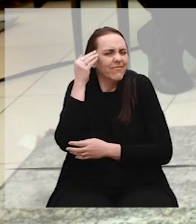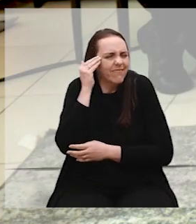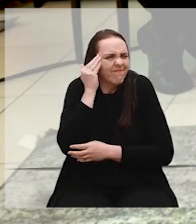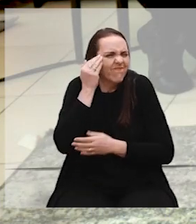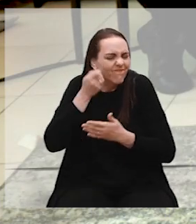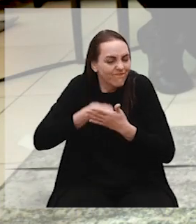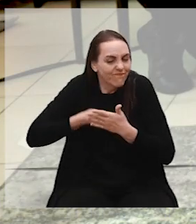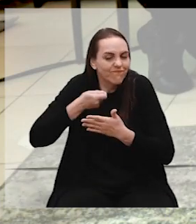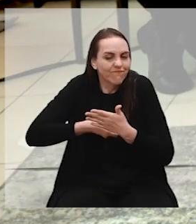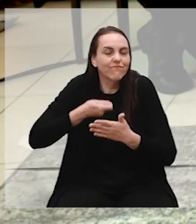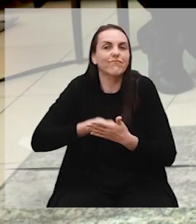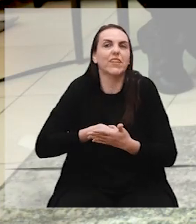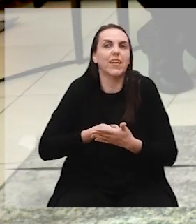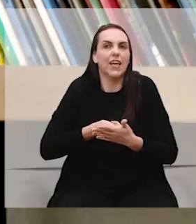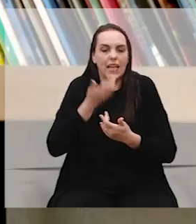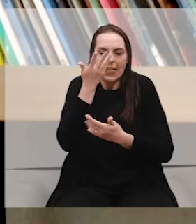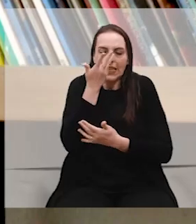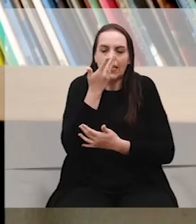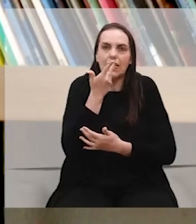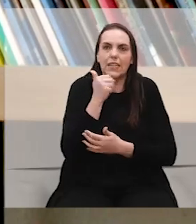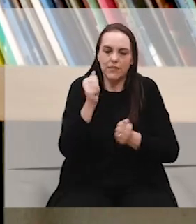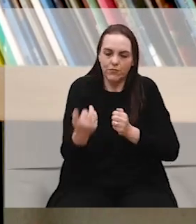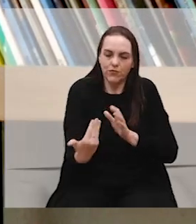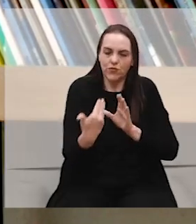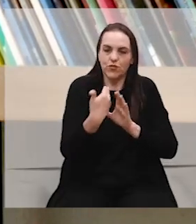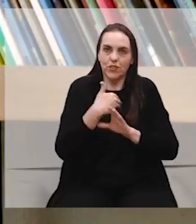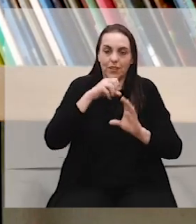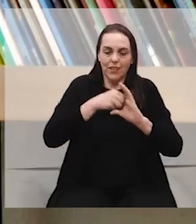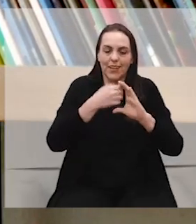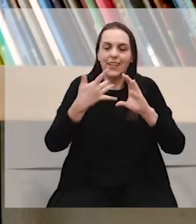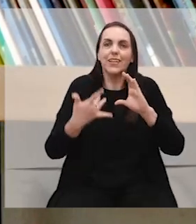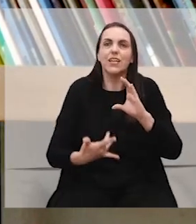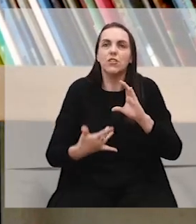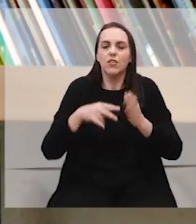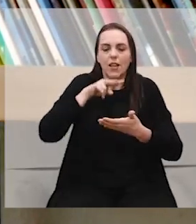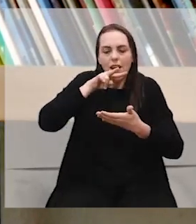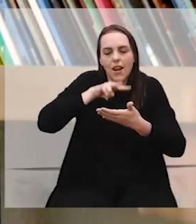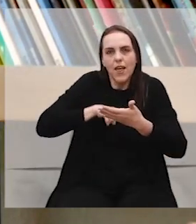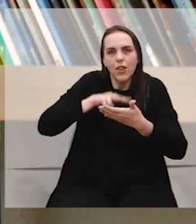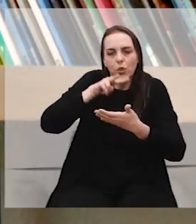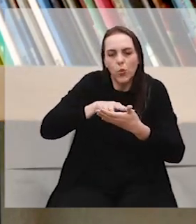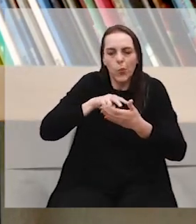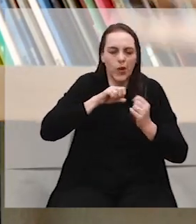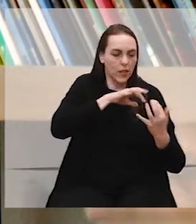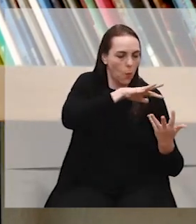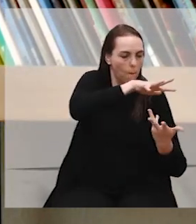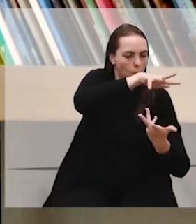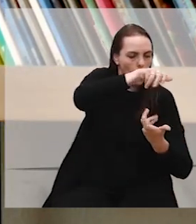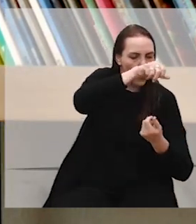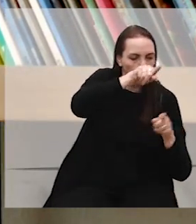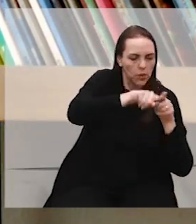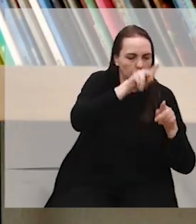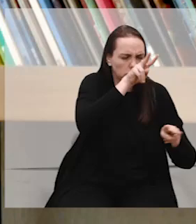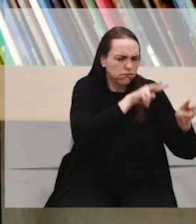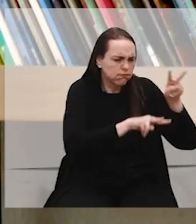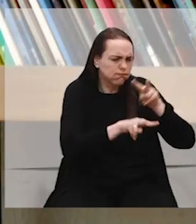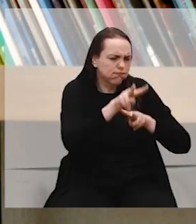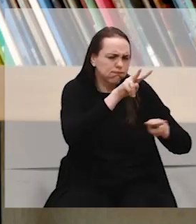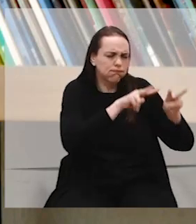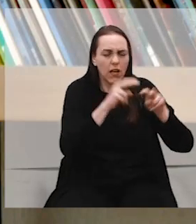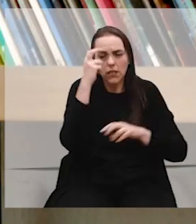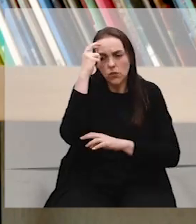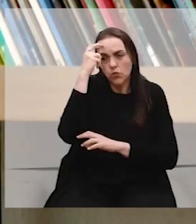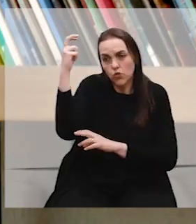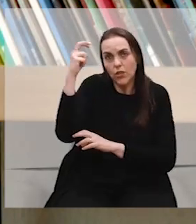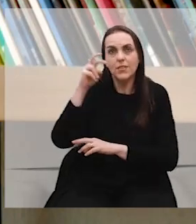essa criançada que vem com uma característica de leitura, de mundo, de